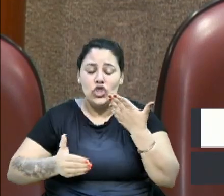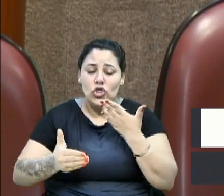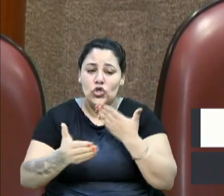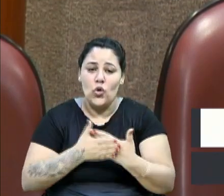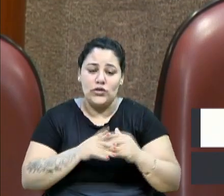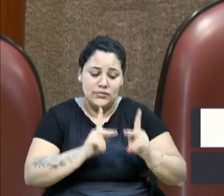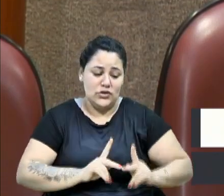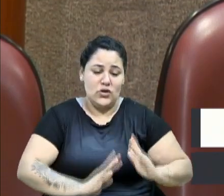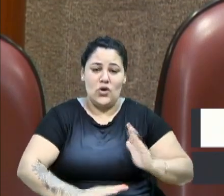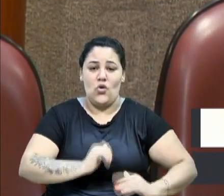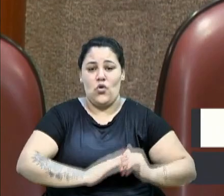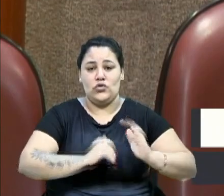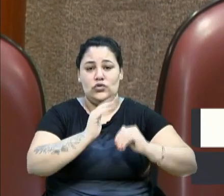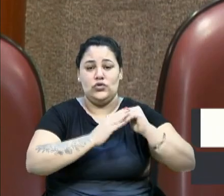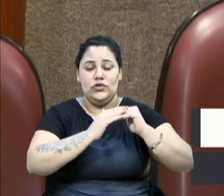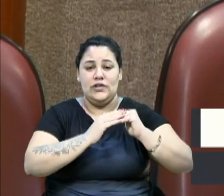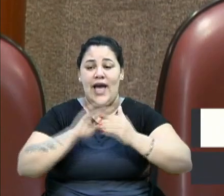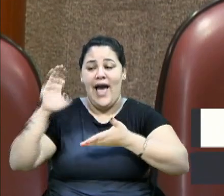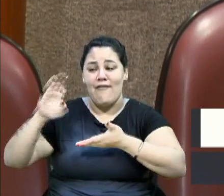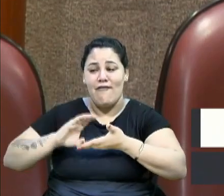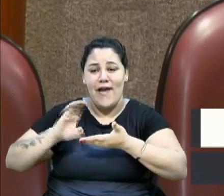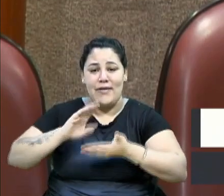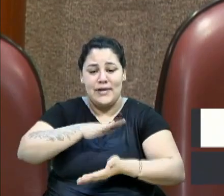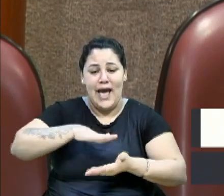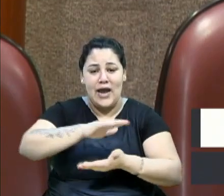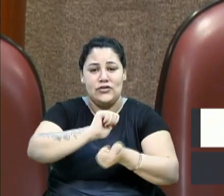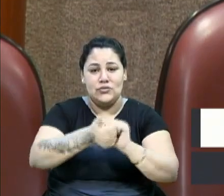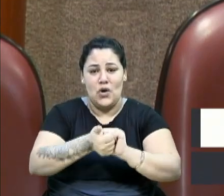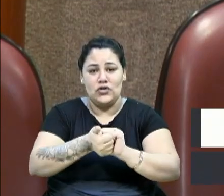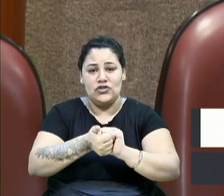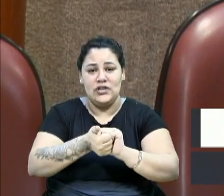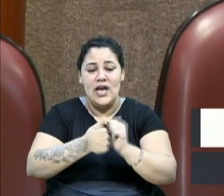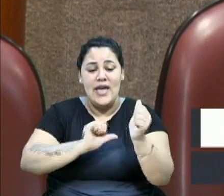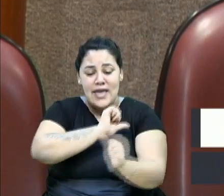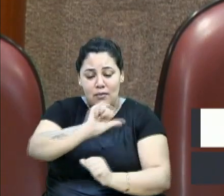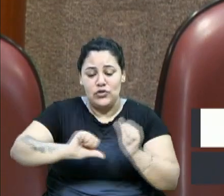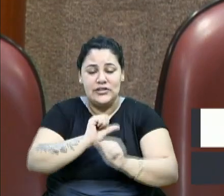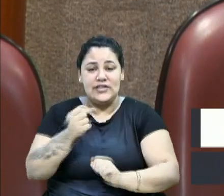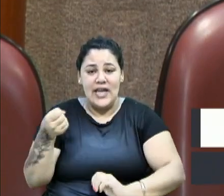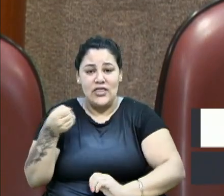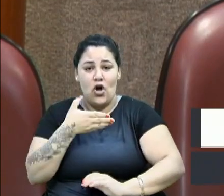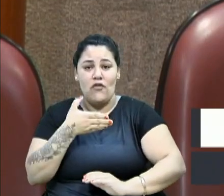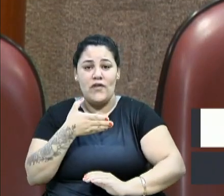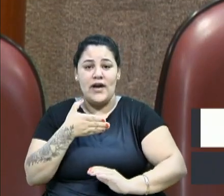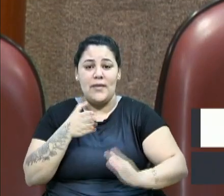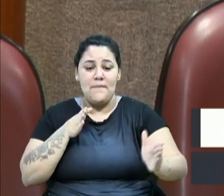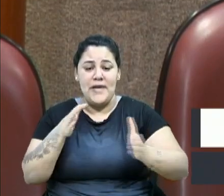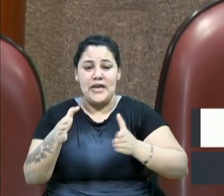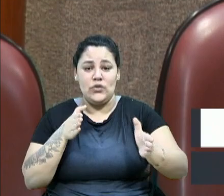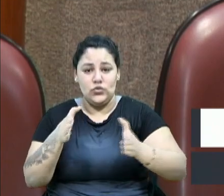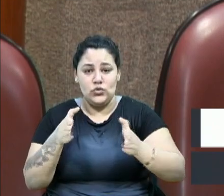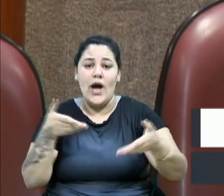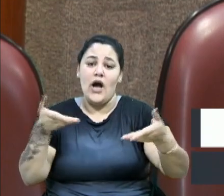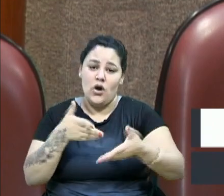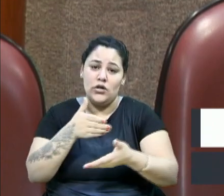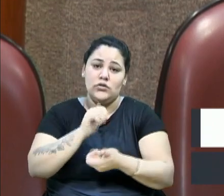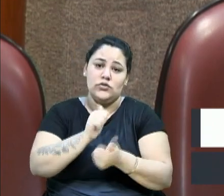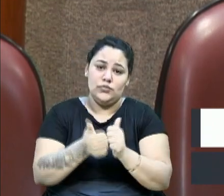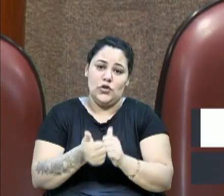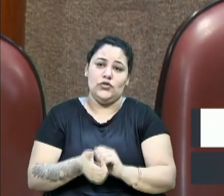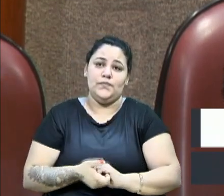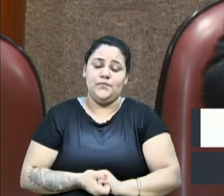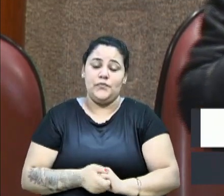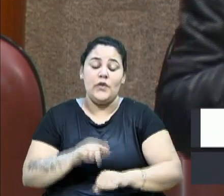construíram o fiesport e aos que construíram essa mudança e essa nova fase do fiesport agora e no momento